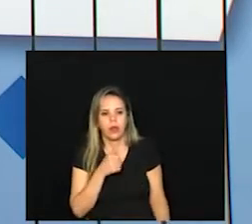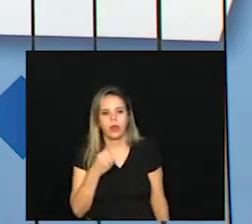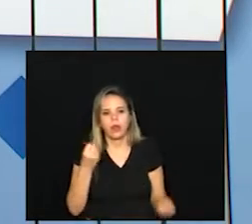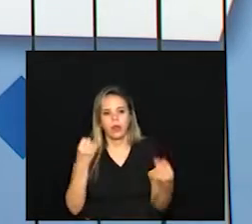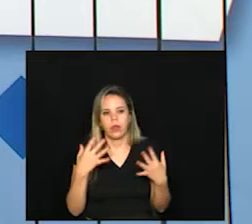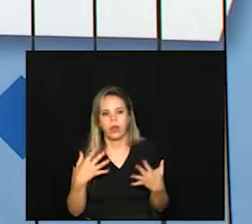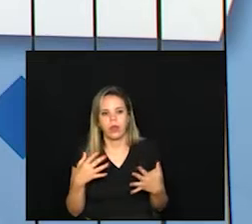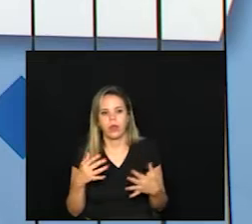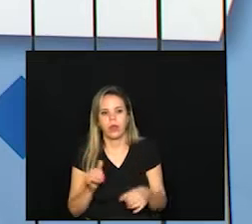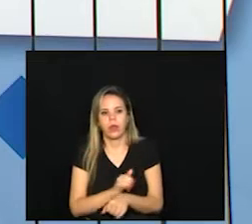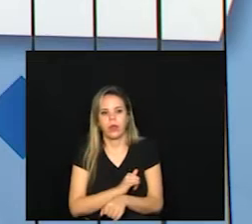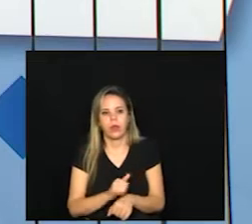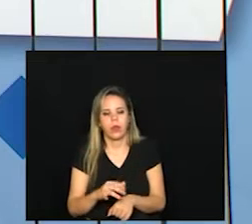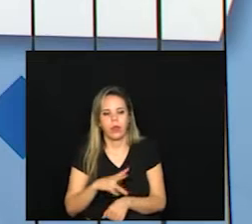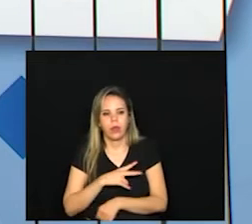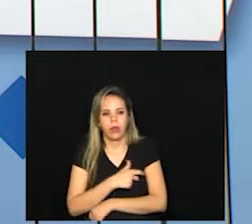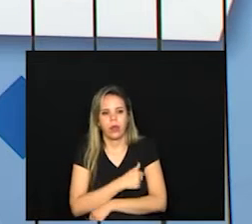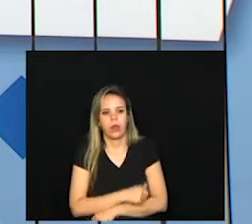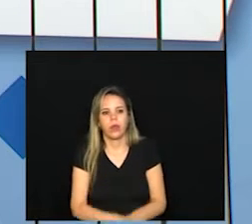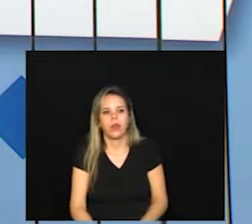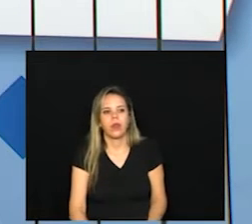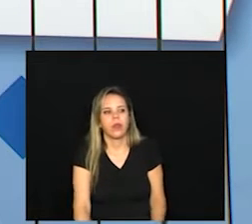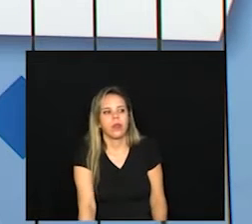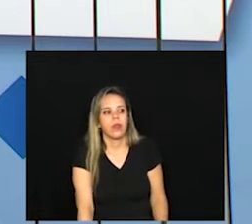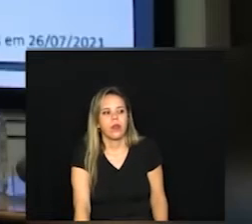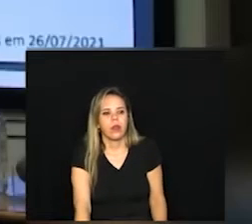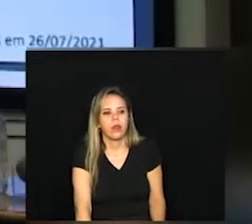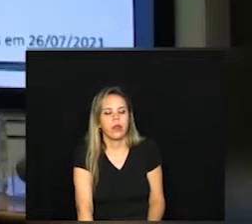esquema vacinal em nossa cidade.